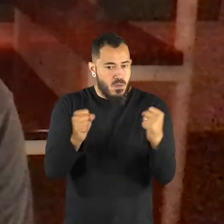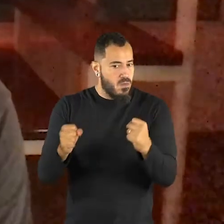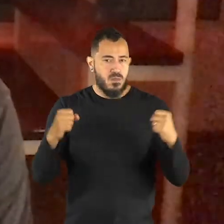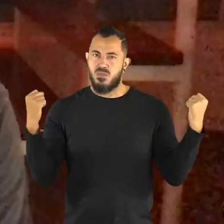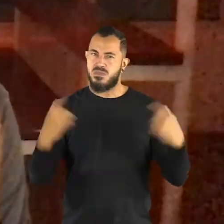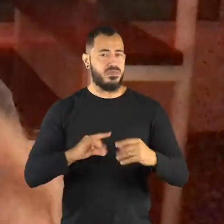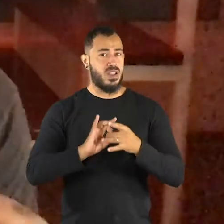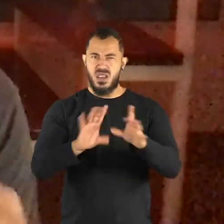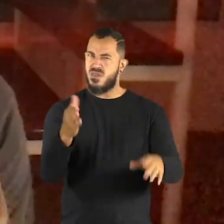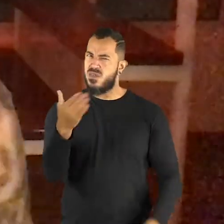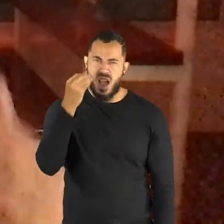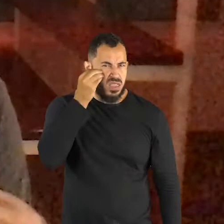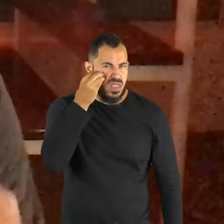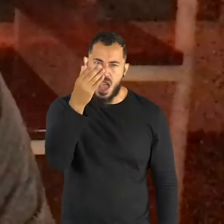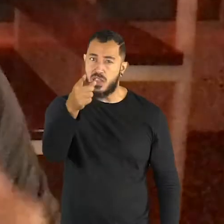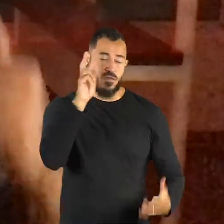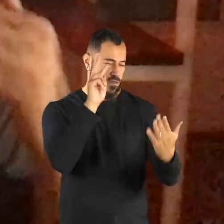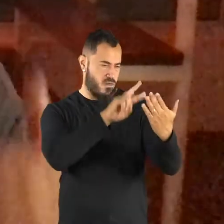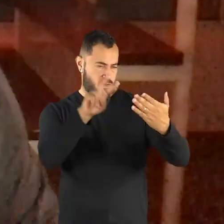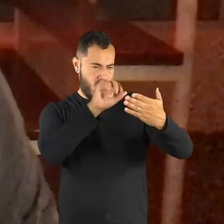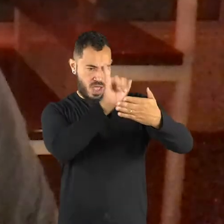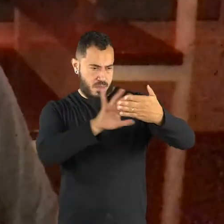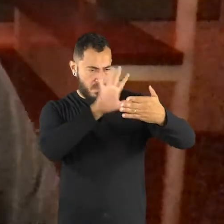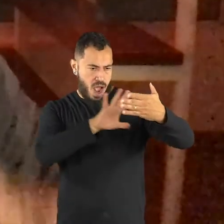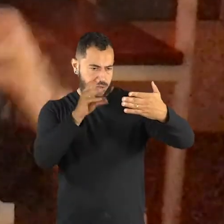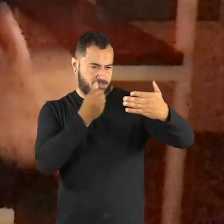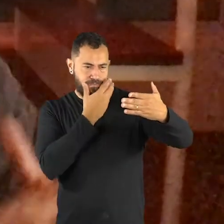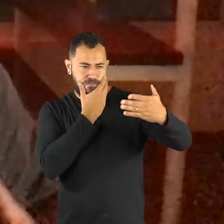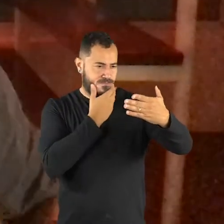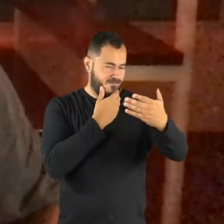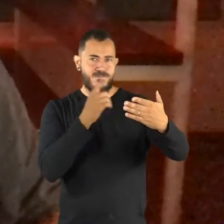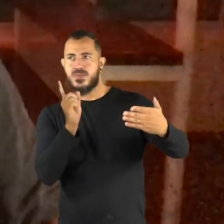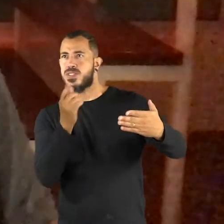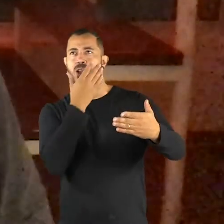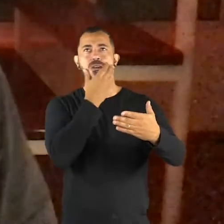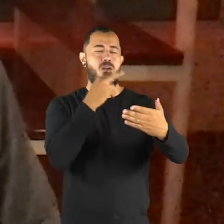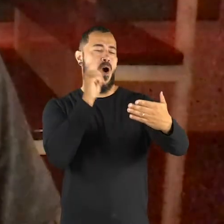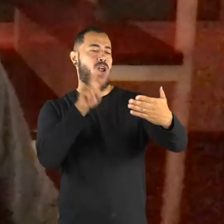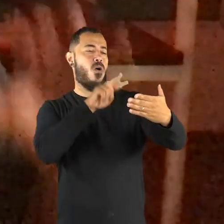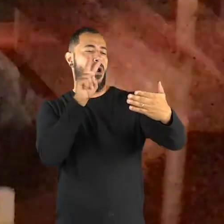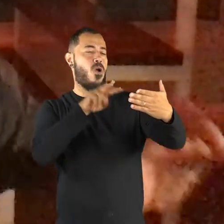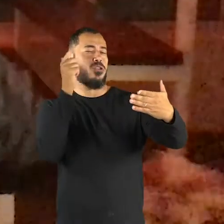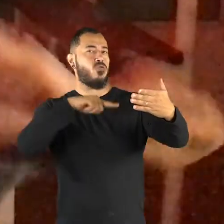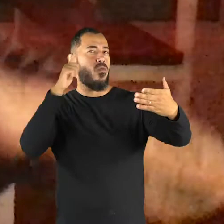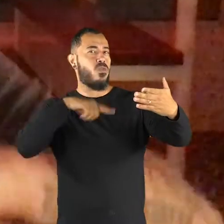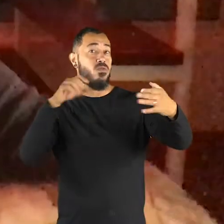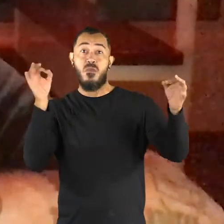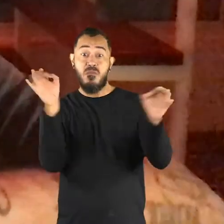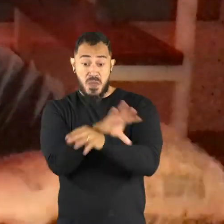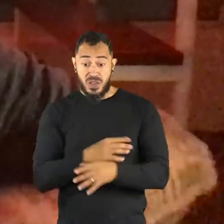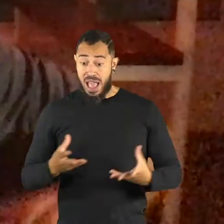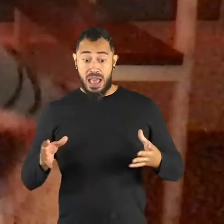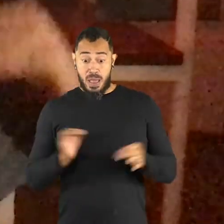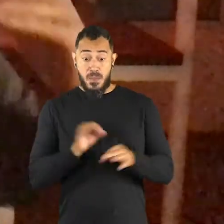ouse, pegue, olhe suas imagens, decupe, fique olhando por dias. Não termina o clipe e já vá direto